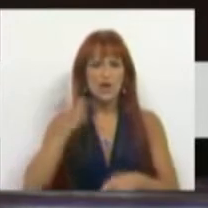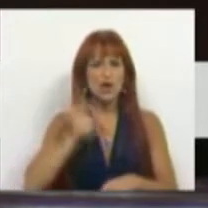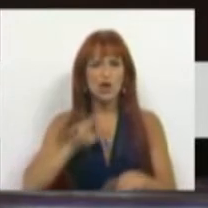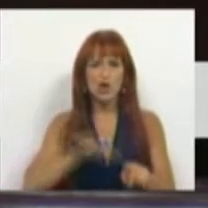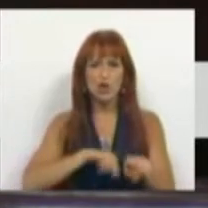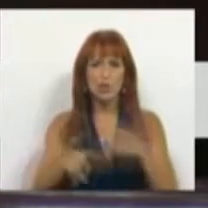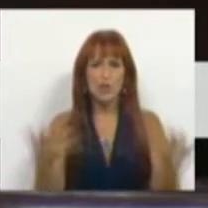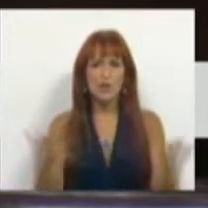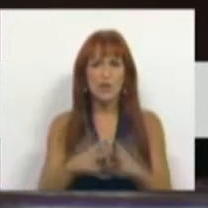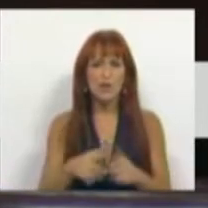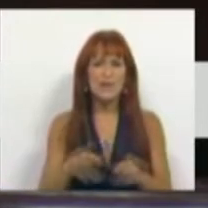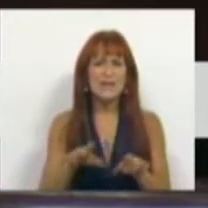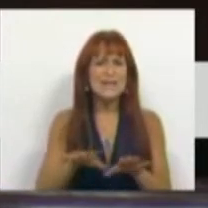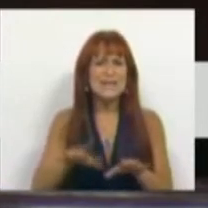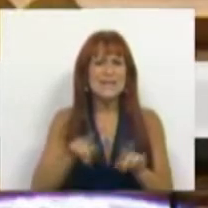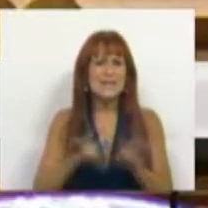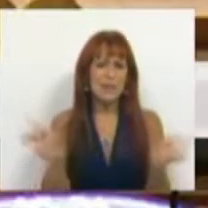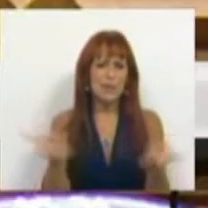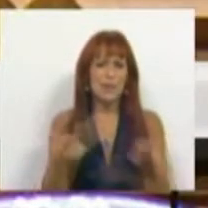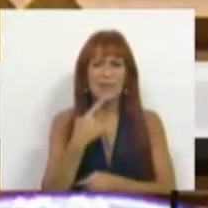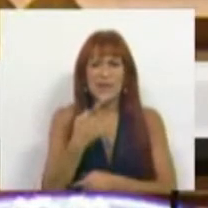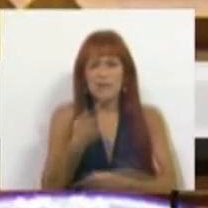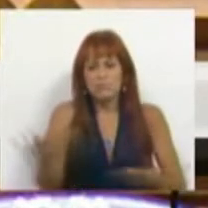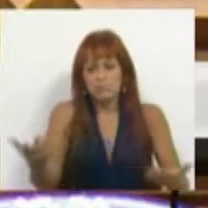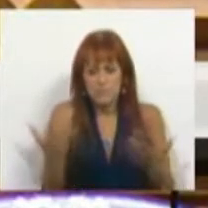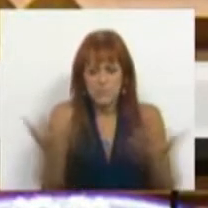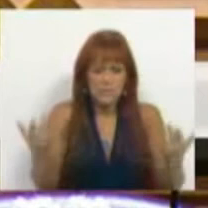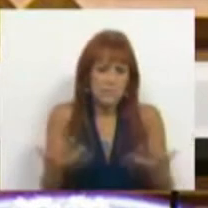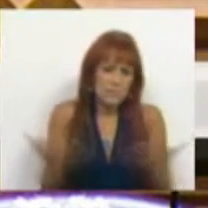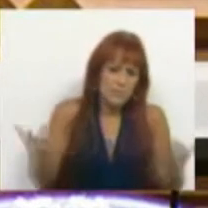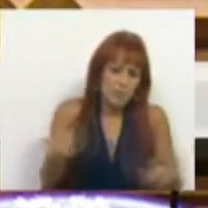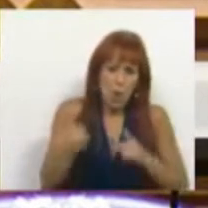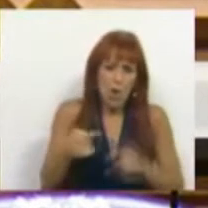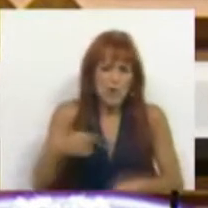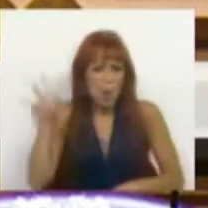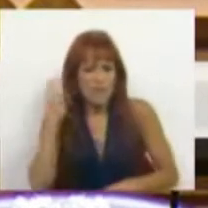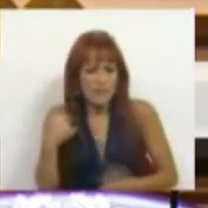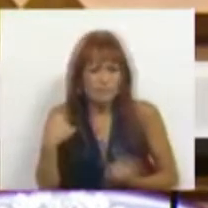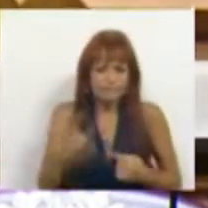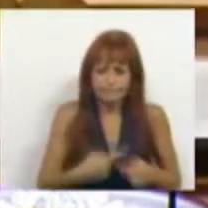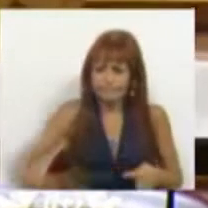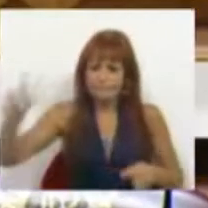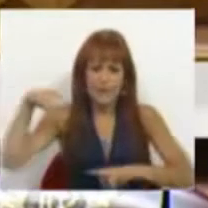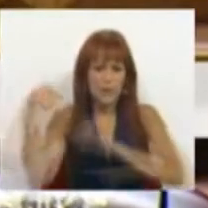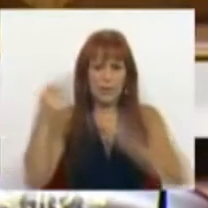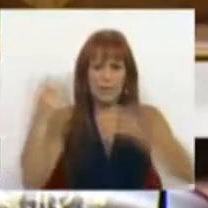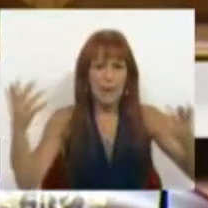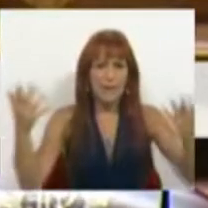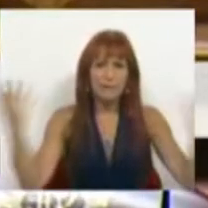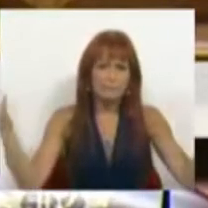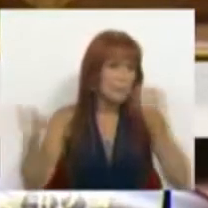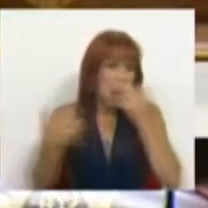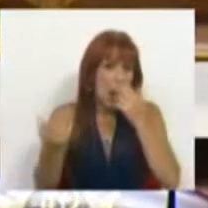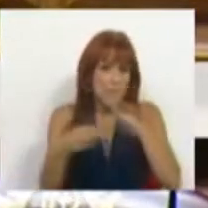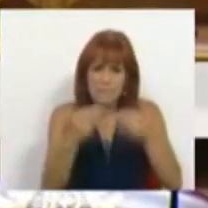Deputados. De uma forma breve, para dizer que, enfim, aquilo que temos ouvido ao longo deste debate é